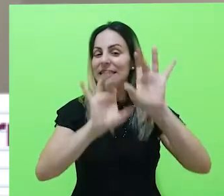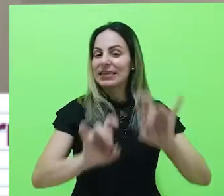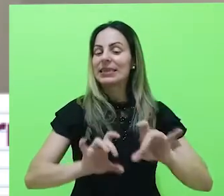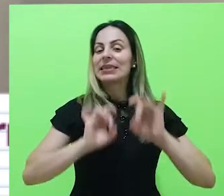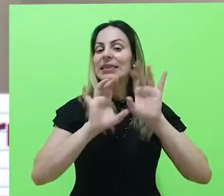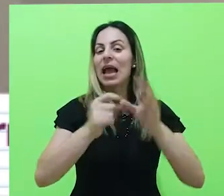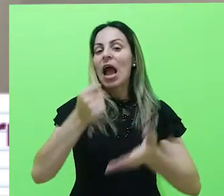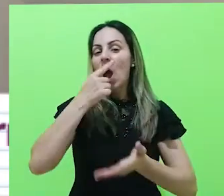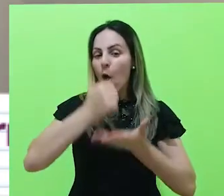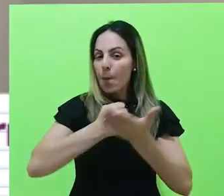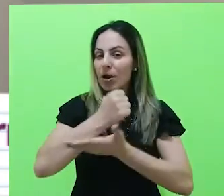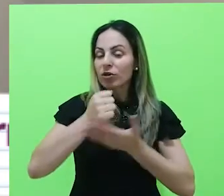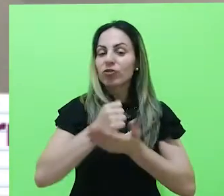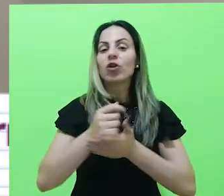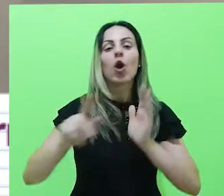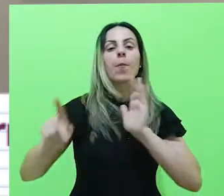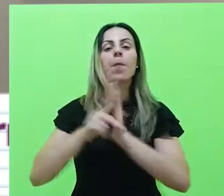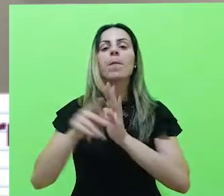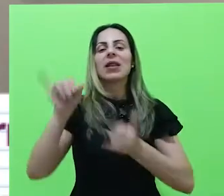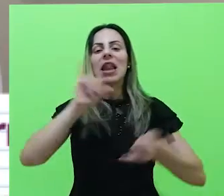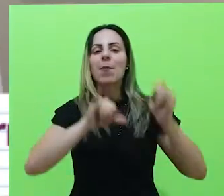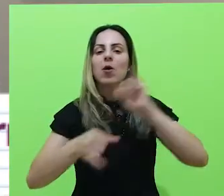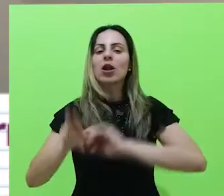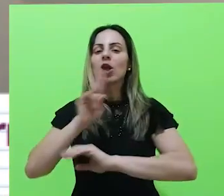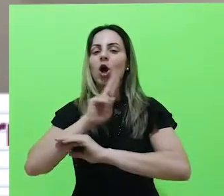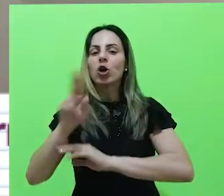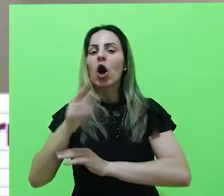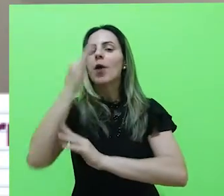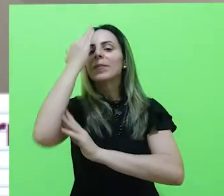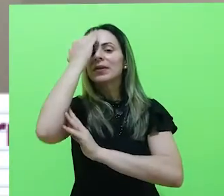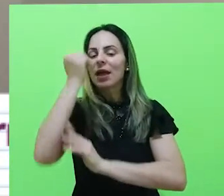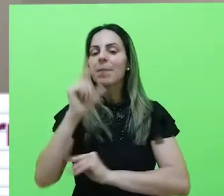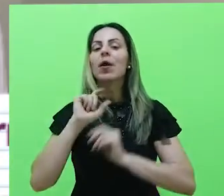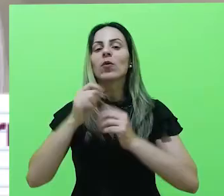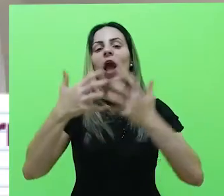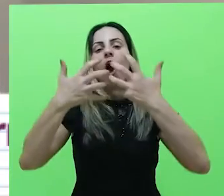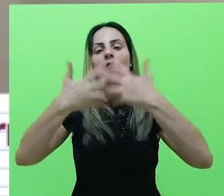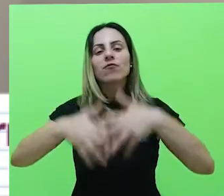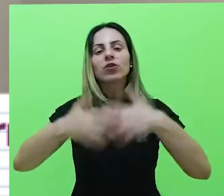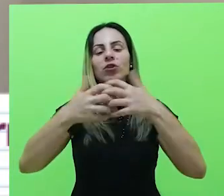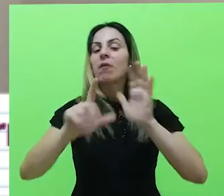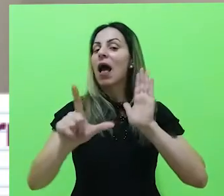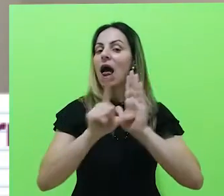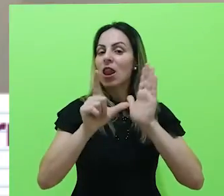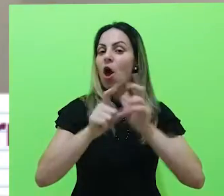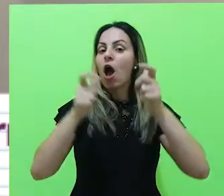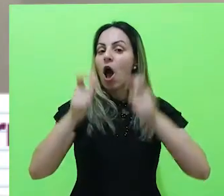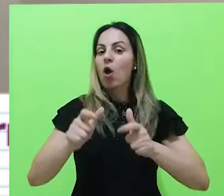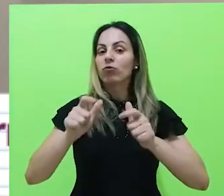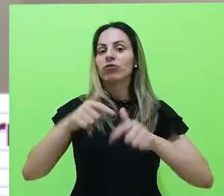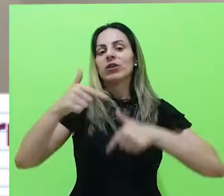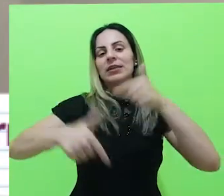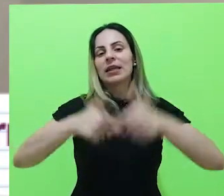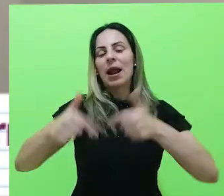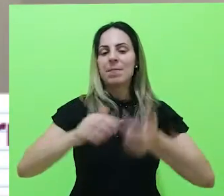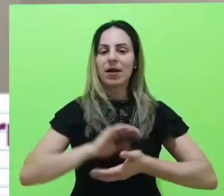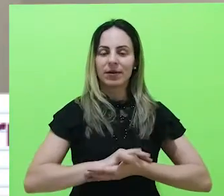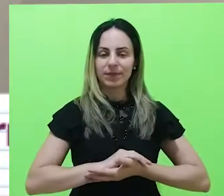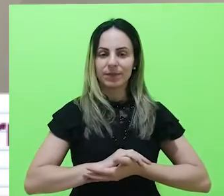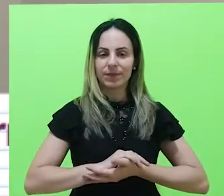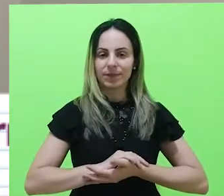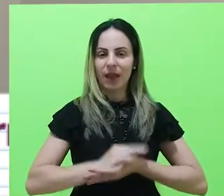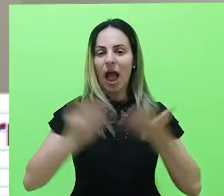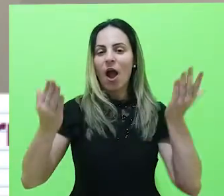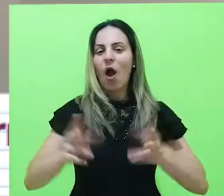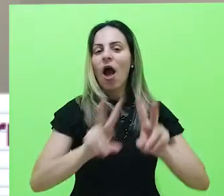medicamentos e os nomes dos laboratórios. Procura sempre estar atento ao funcionamento da loja onde você trabalha. Então agora vamos falar